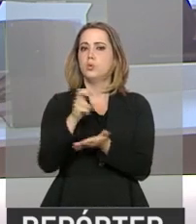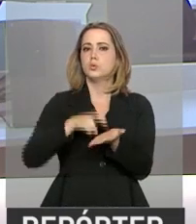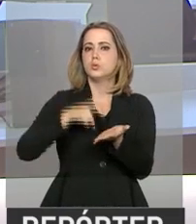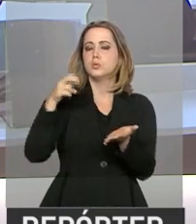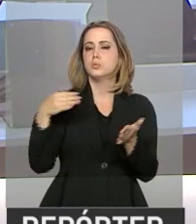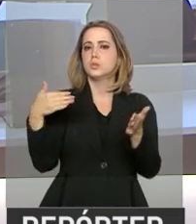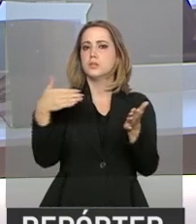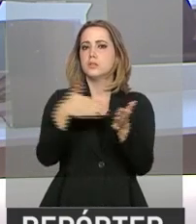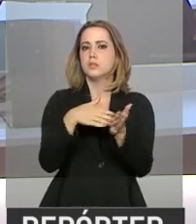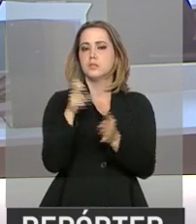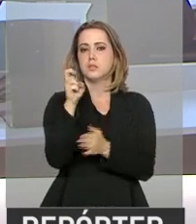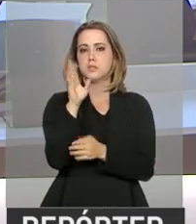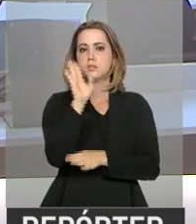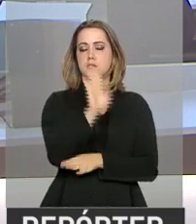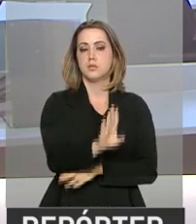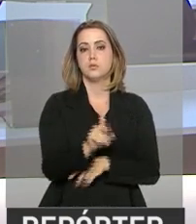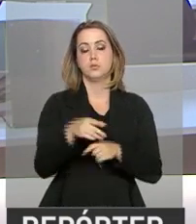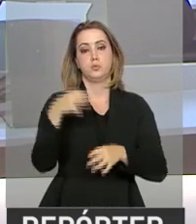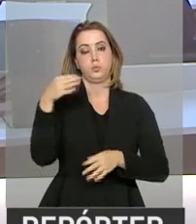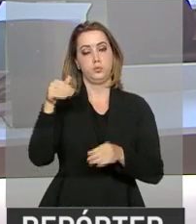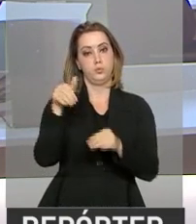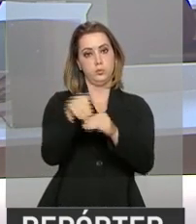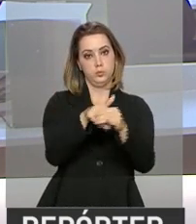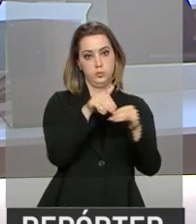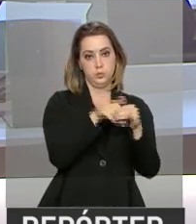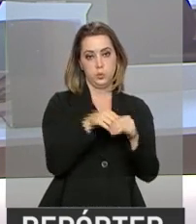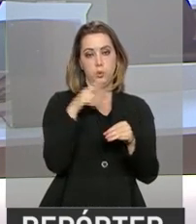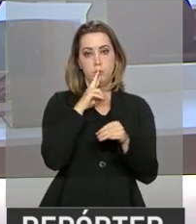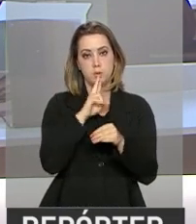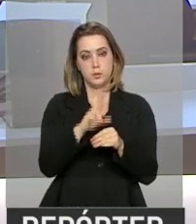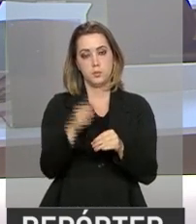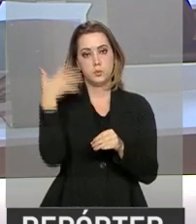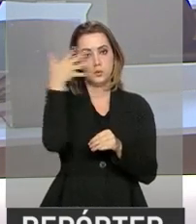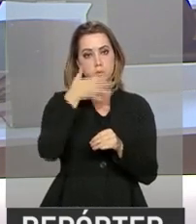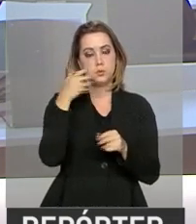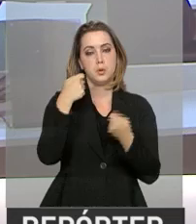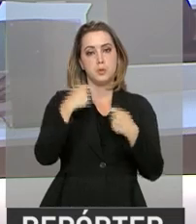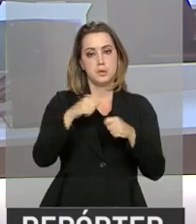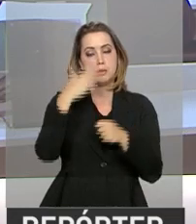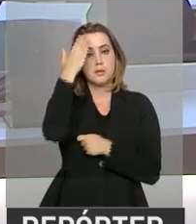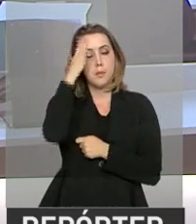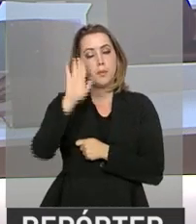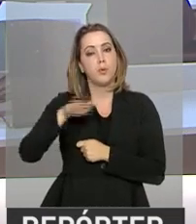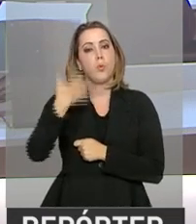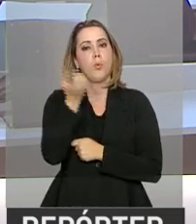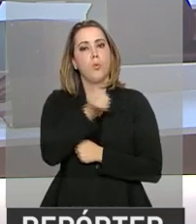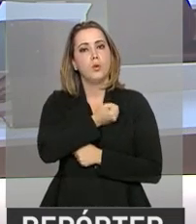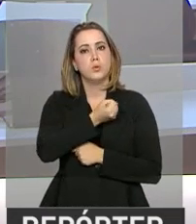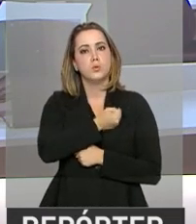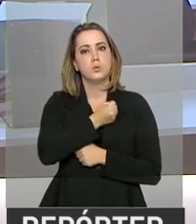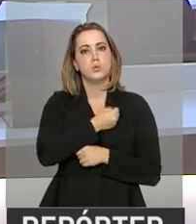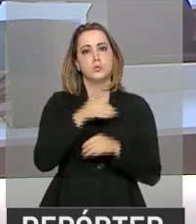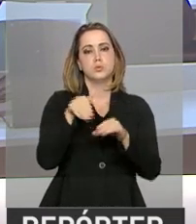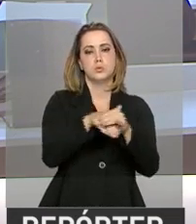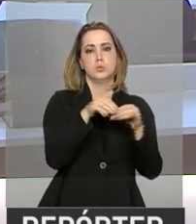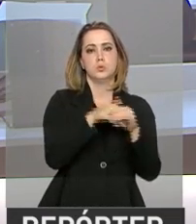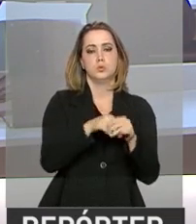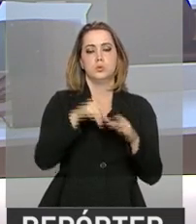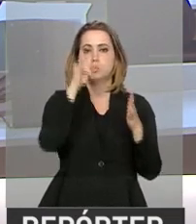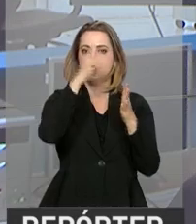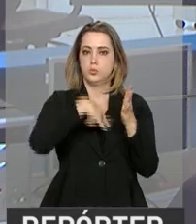às cinco da tarde para justificar o voto é preciso ter em mãos o número do título de eleitor e um documento oficial com